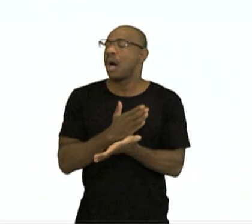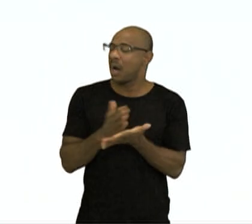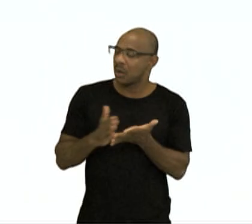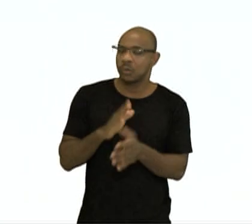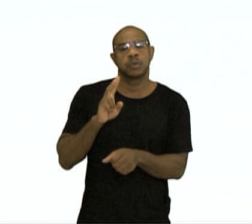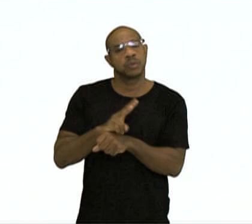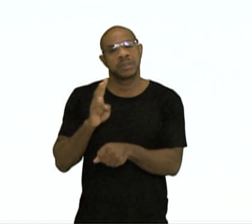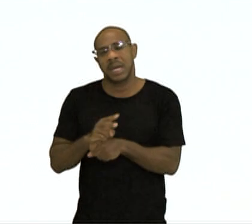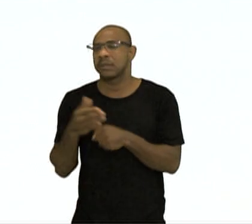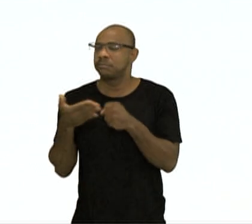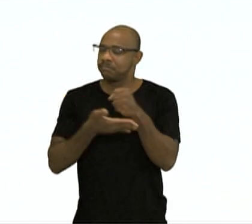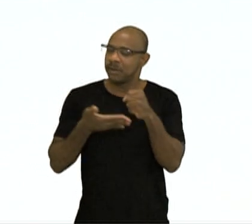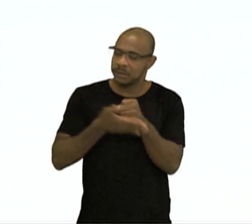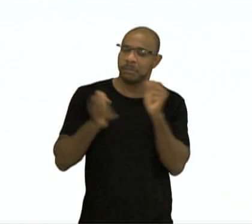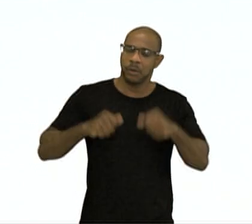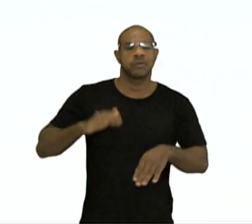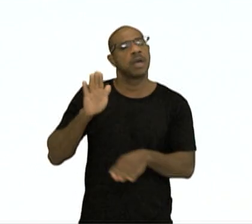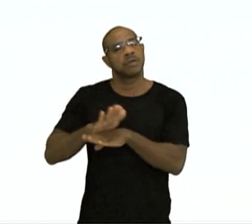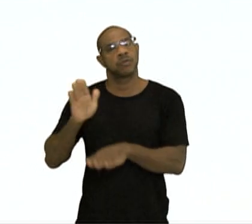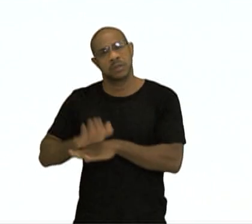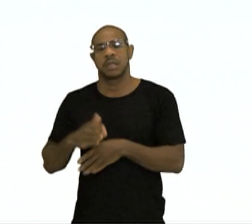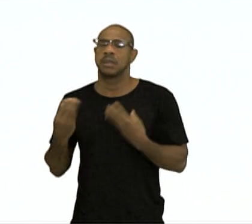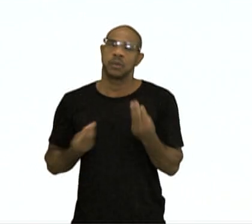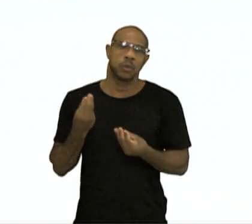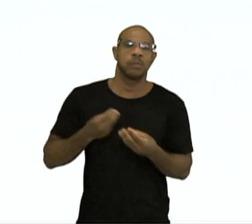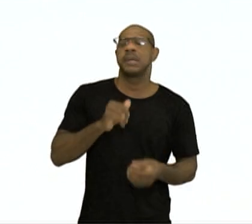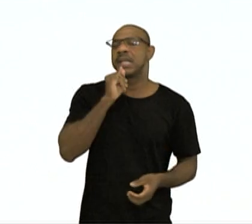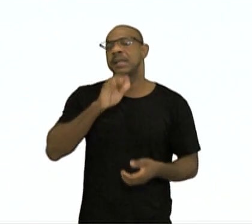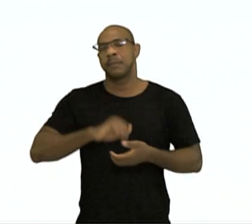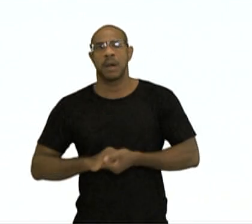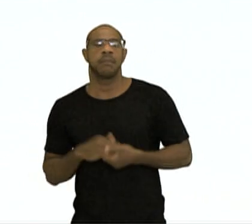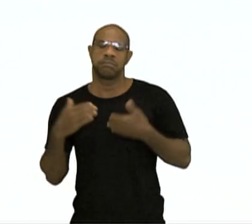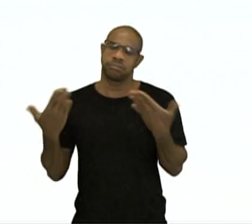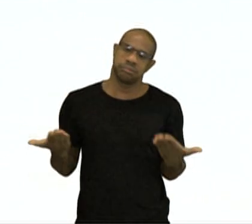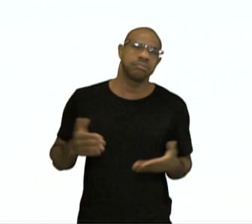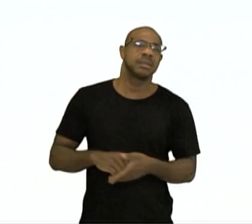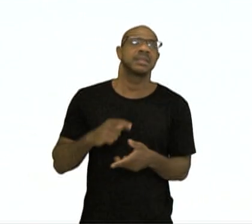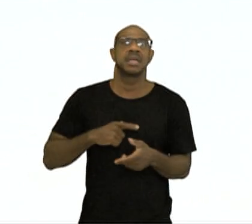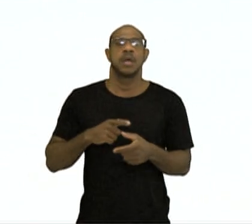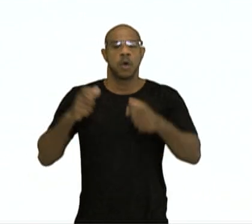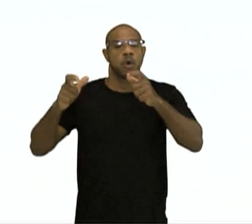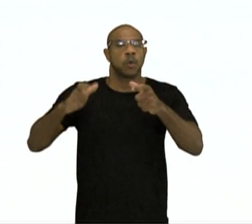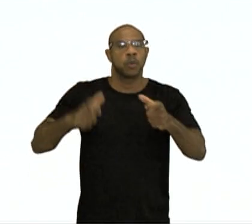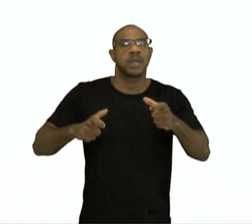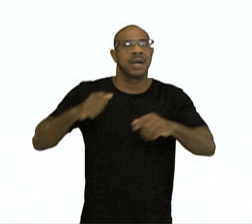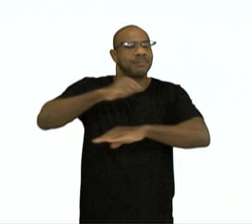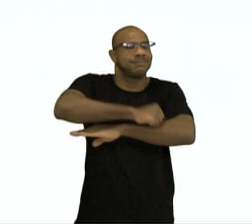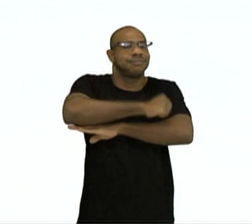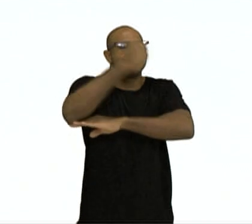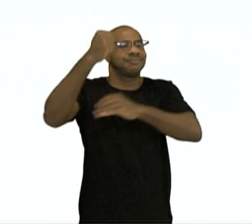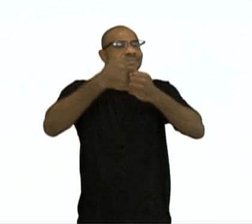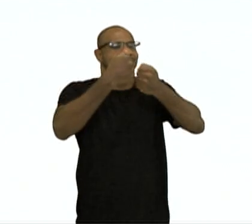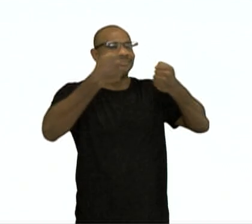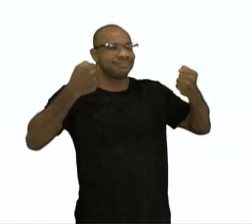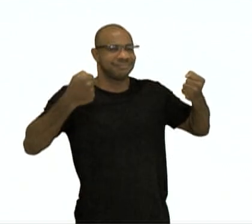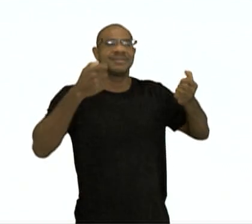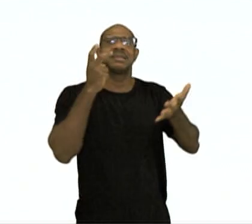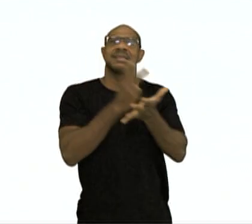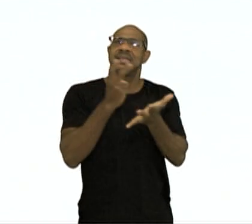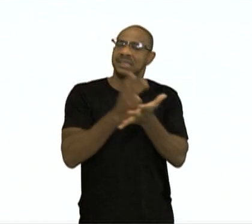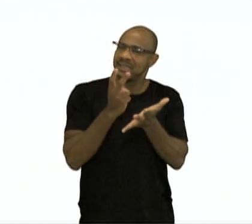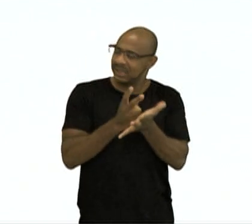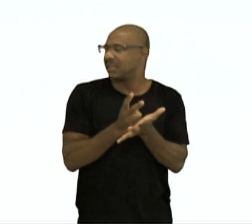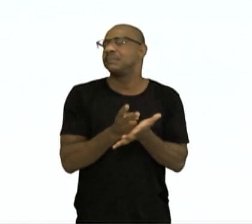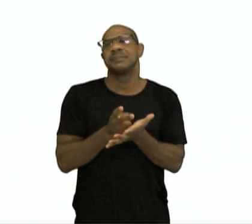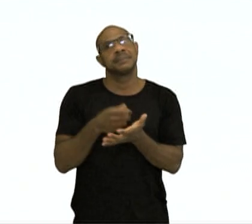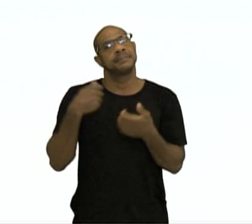cuidados básicos podem ajudar muito, como, por exemplo, manter os ambientes arejados, sempre abrir um pouquinho